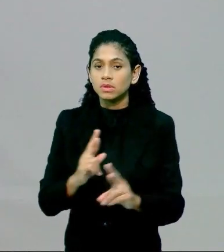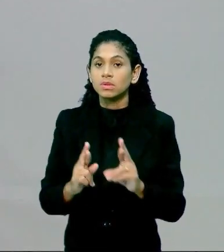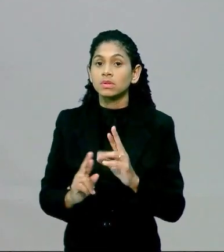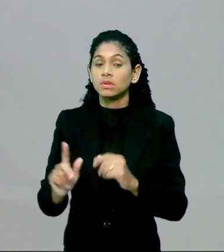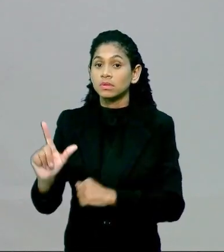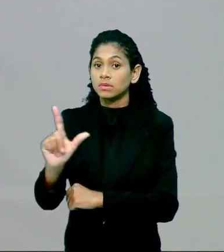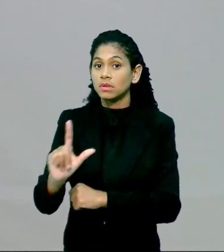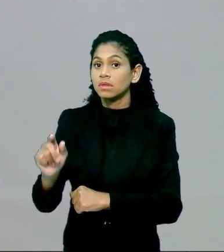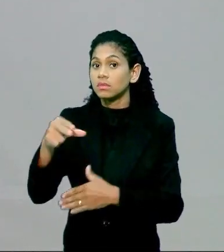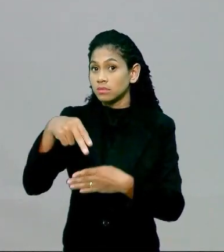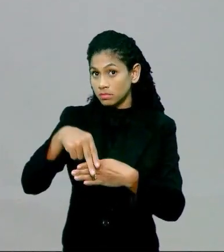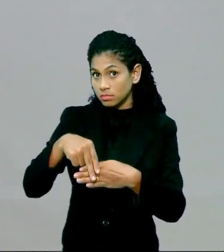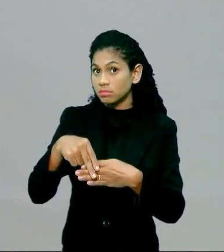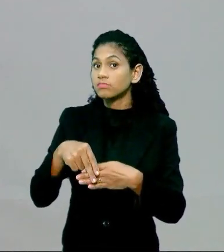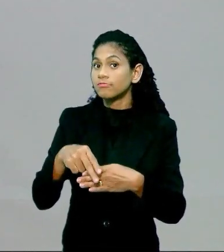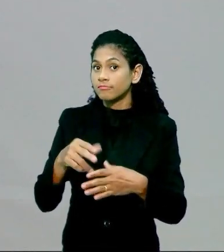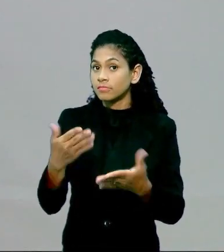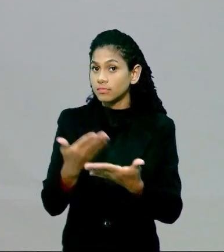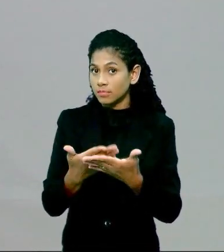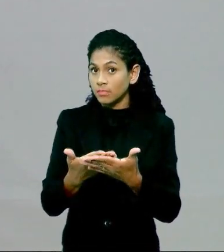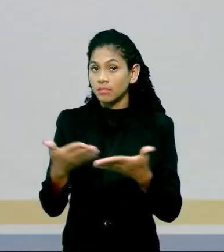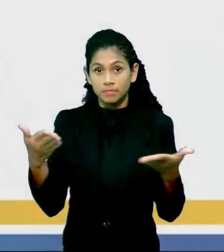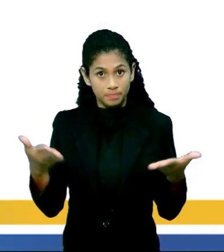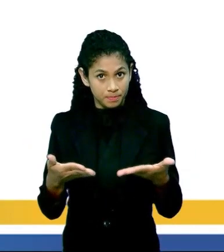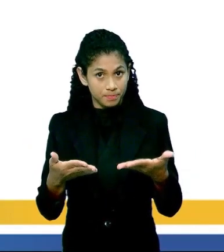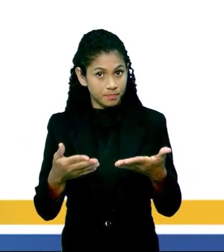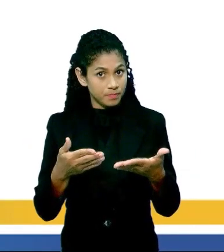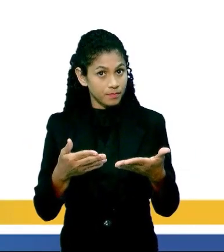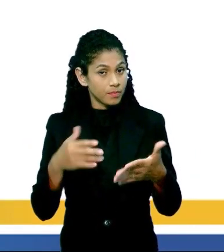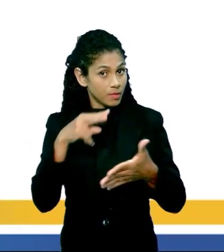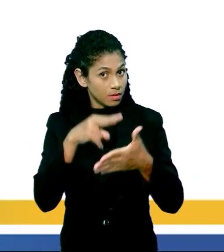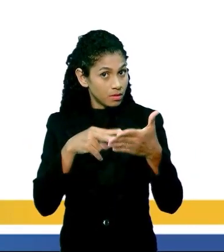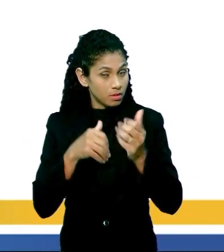foi o tema da nossa aula de hoje. Vamos fazer a leitura juntos.